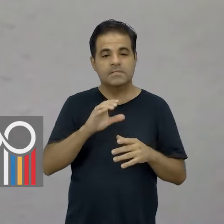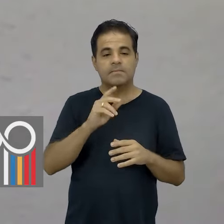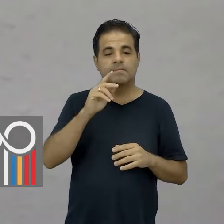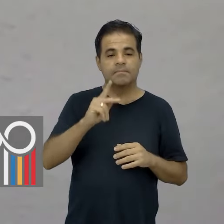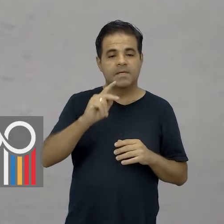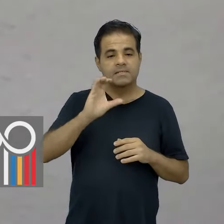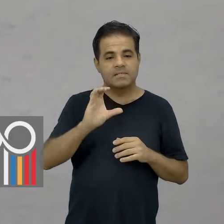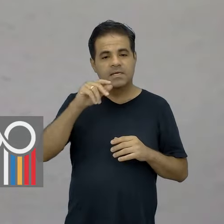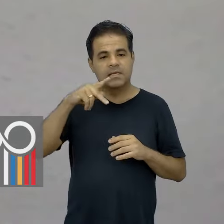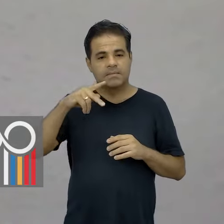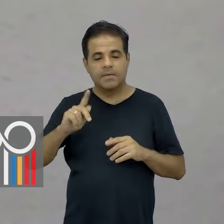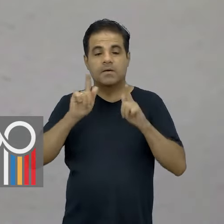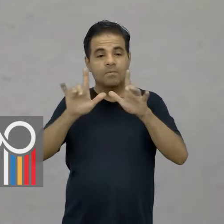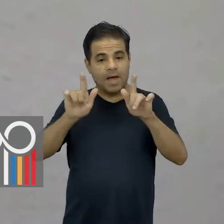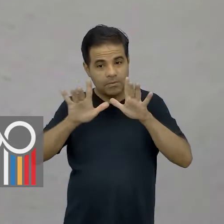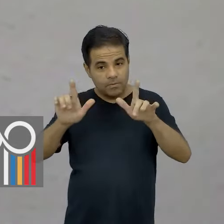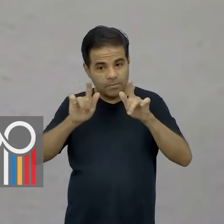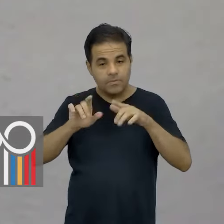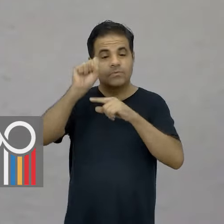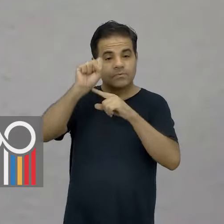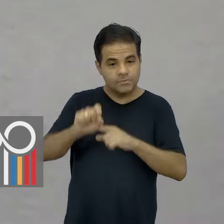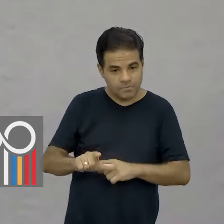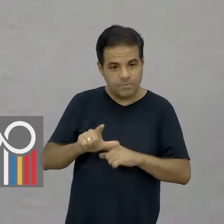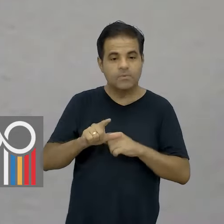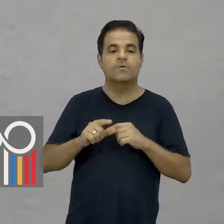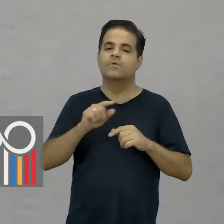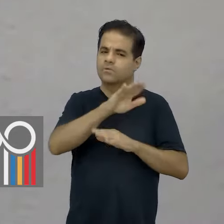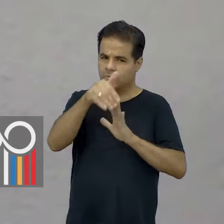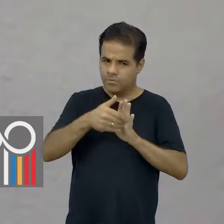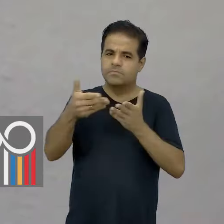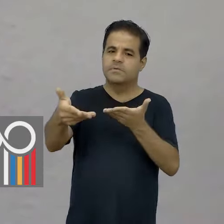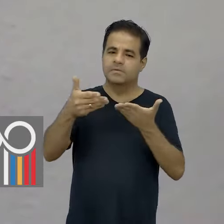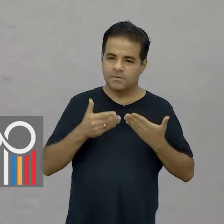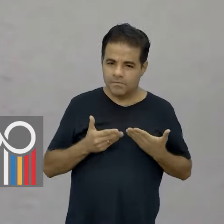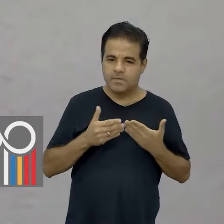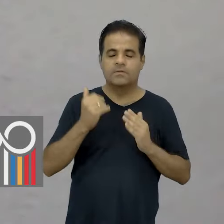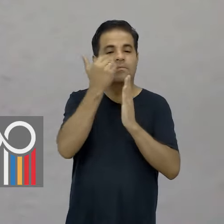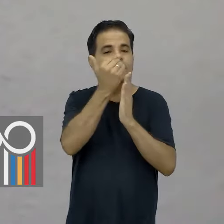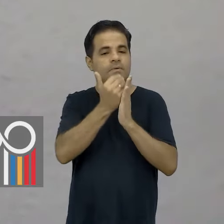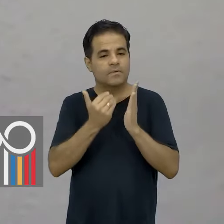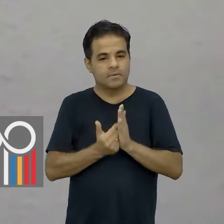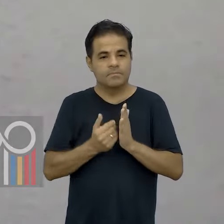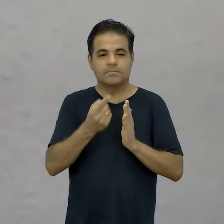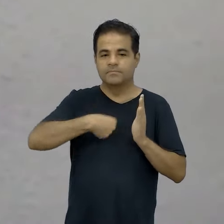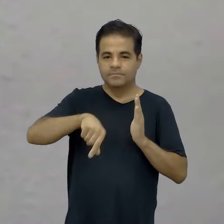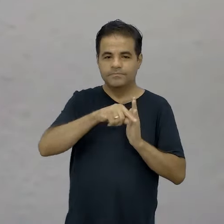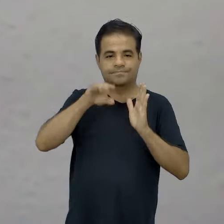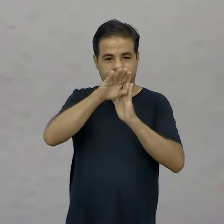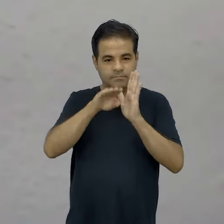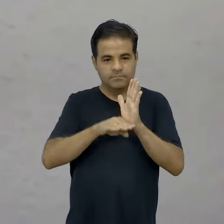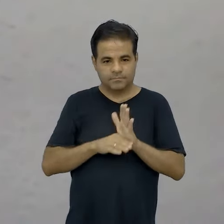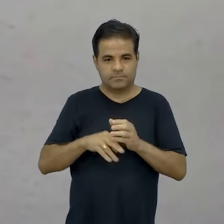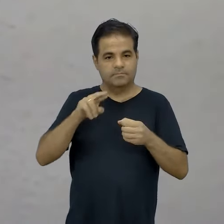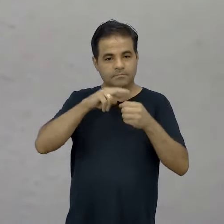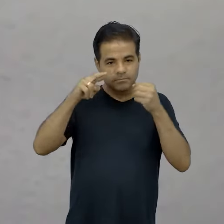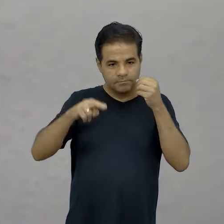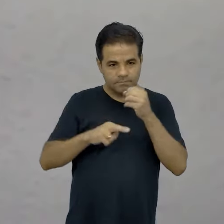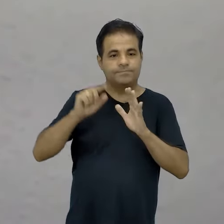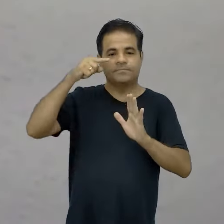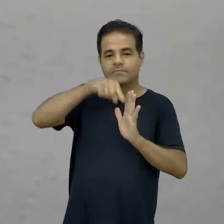na Diretoria de Ensino Guarulhos Sul. Sejam muito bem-vindos a esse programa, ao nosso programa, de recuperação